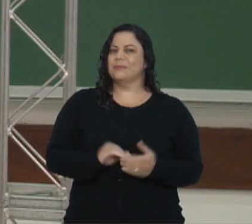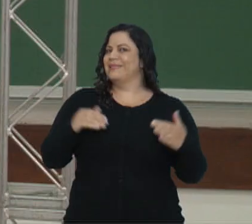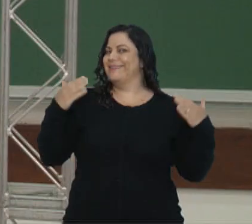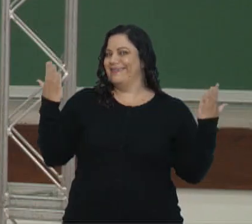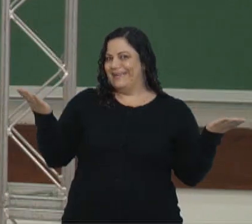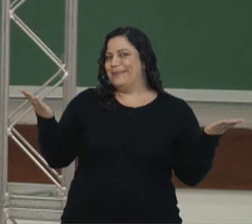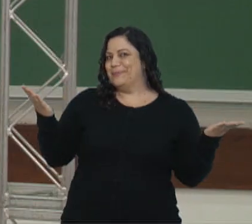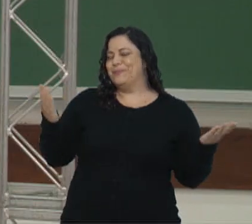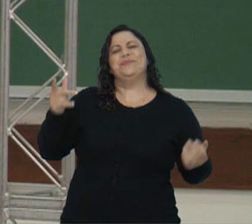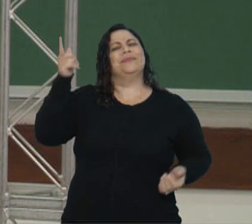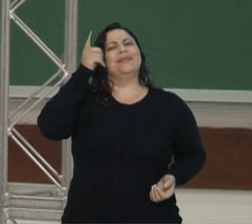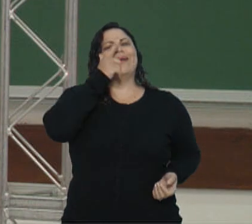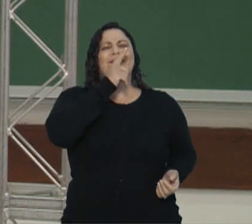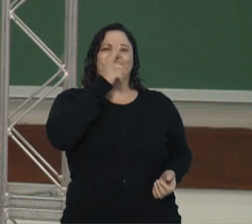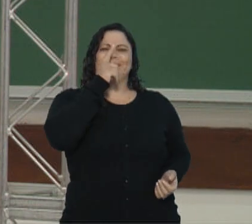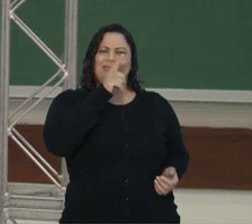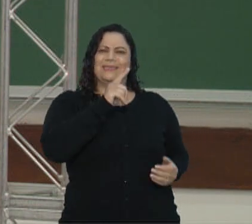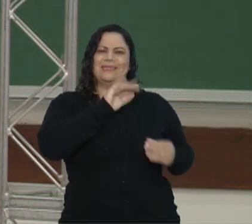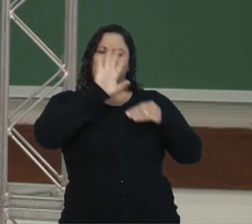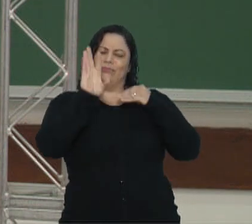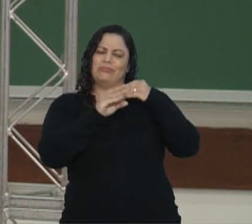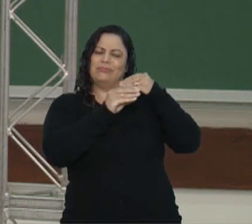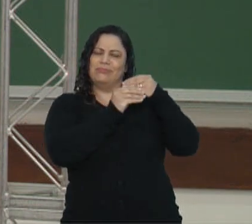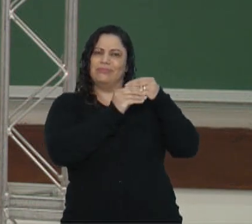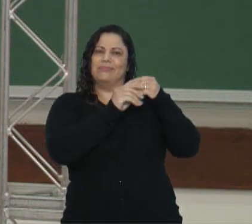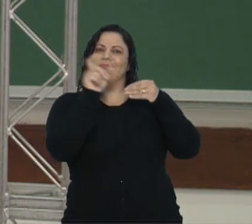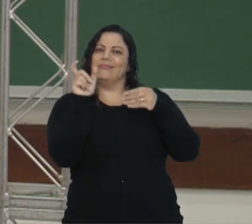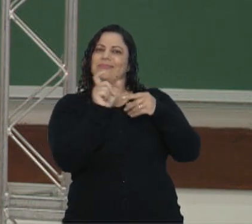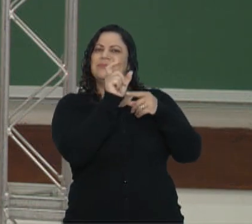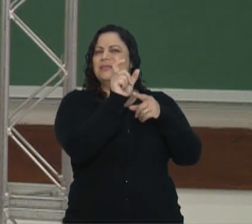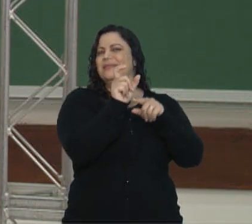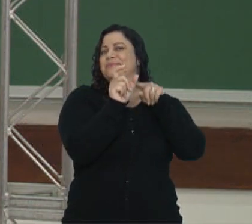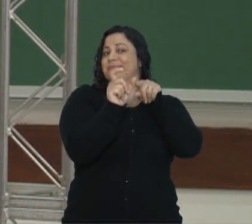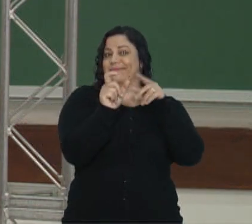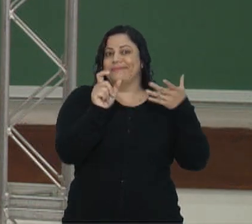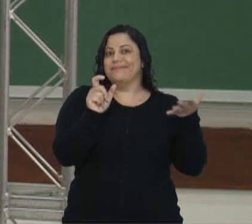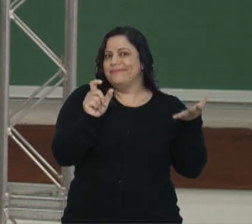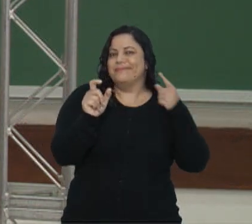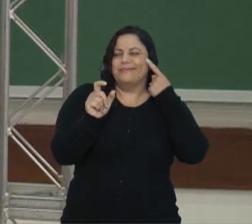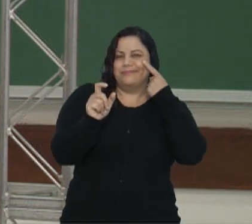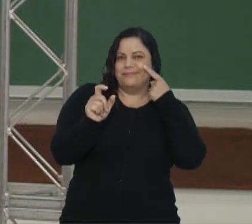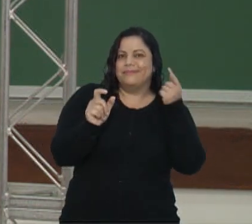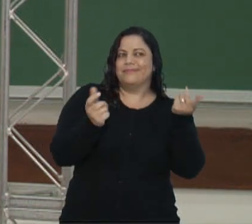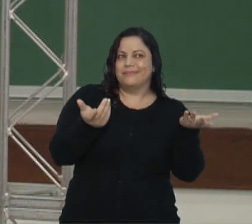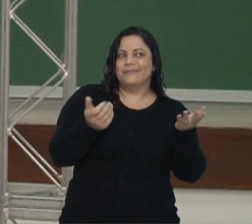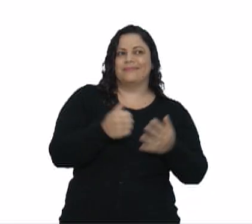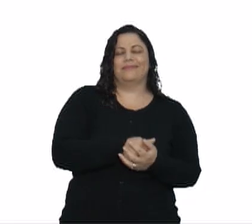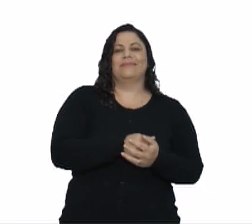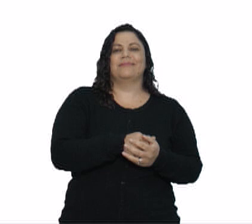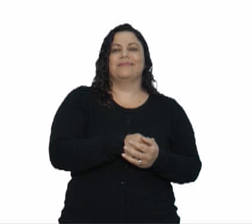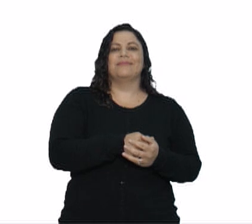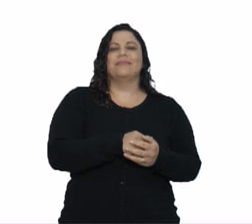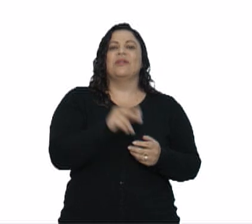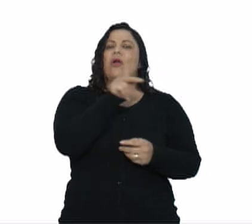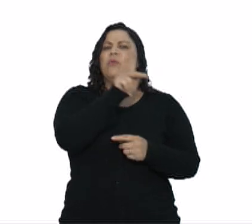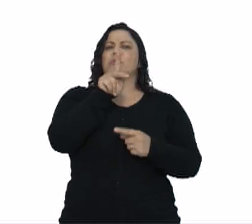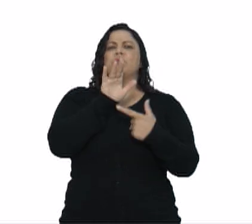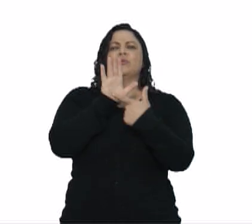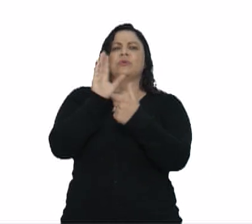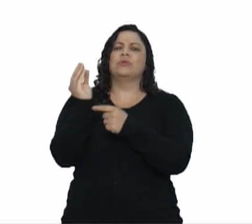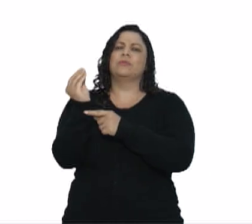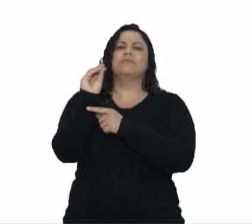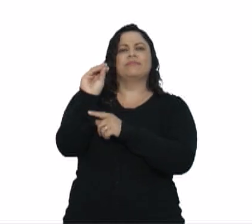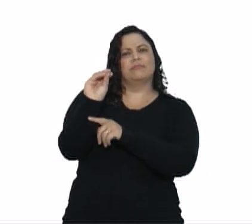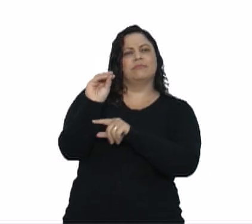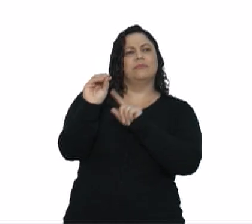E aí, você conseguiu colocar as palavrinhas lá, né? Vamos ver lá. A professora colocou aqui para você a